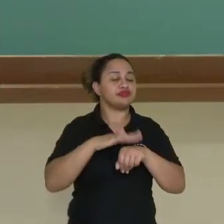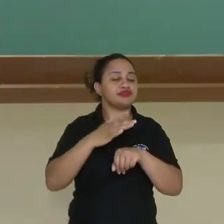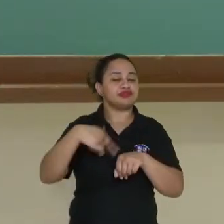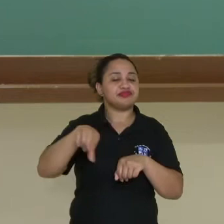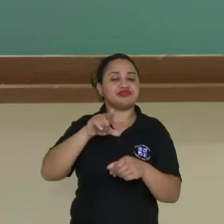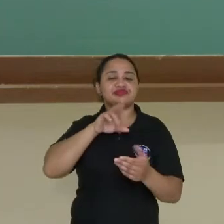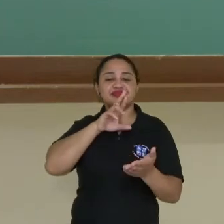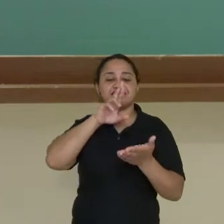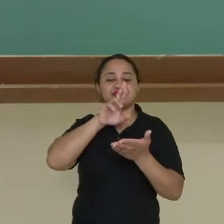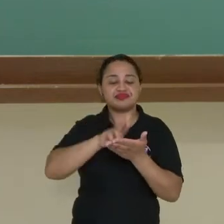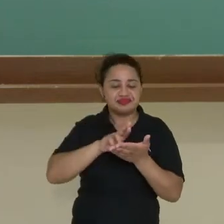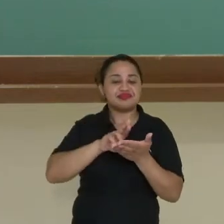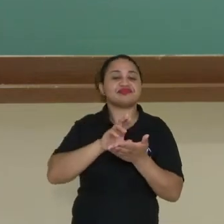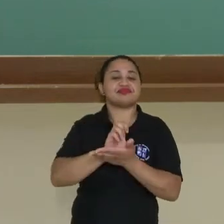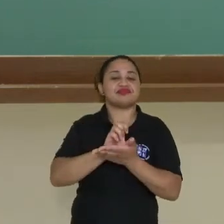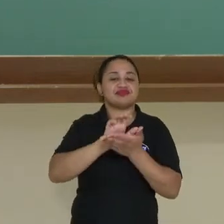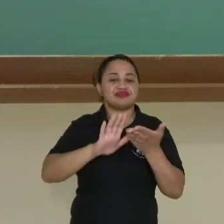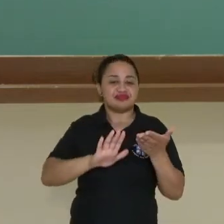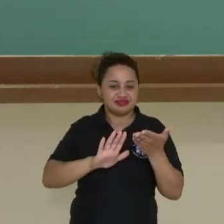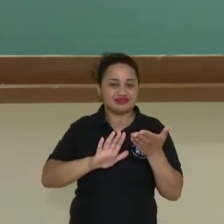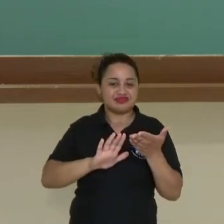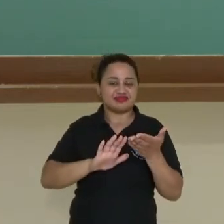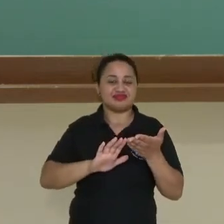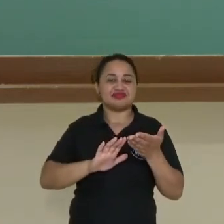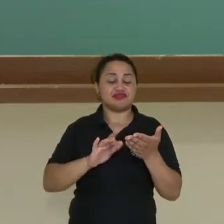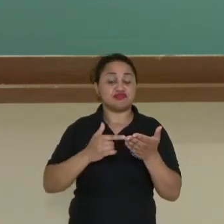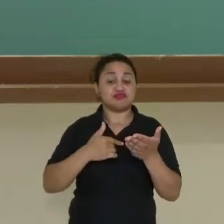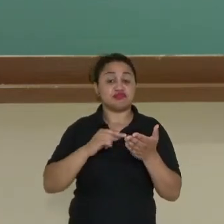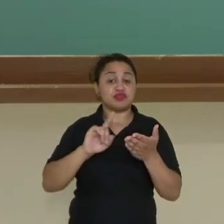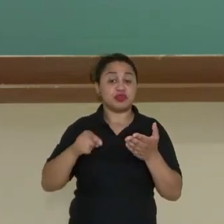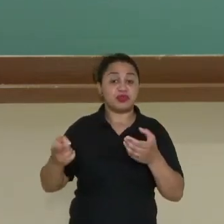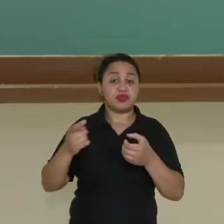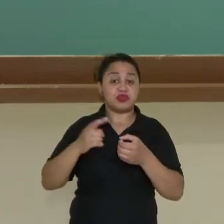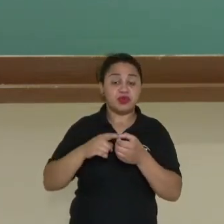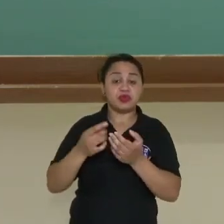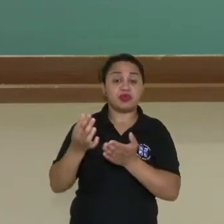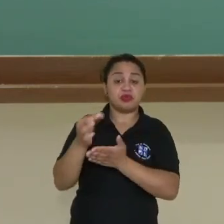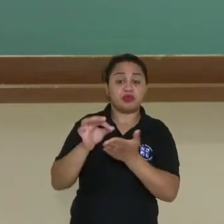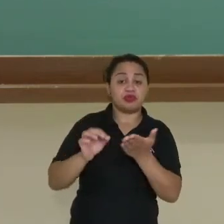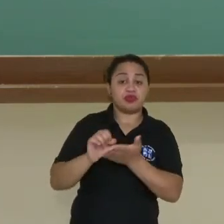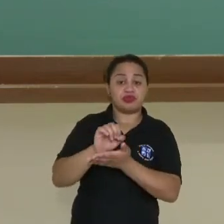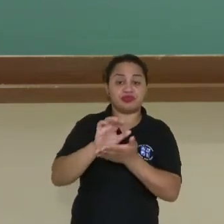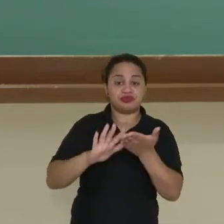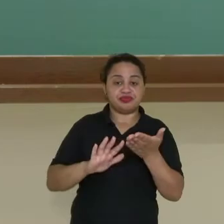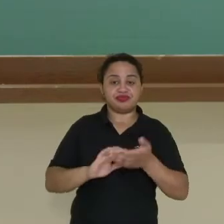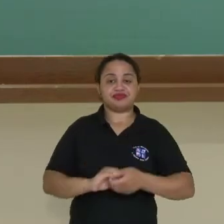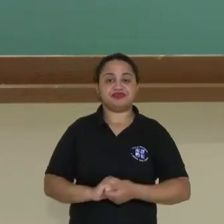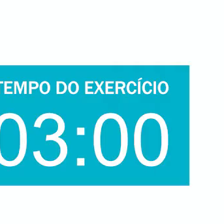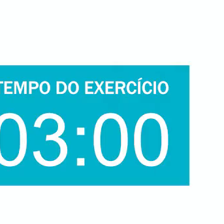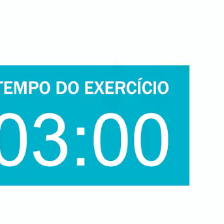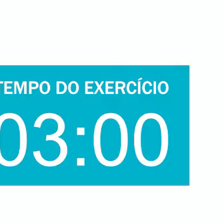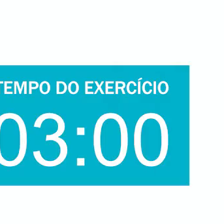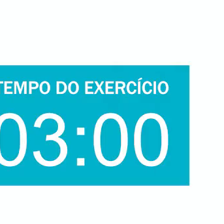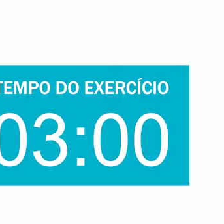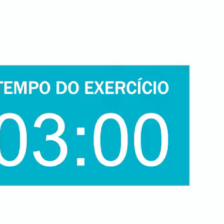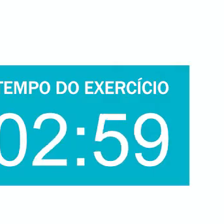para vocês analisarem o enunciado e elaborarem uma resposta para dar conta de responder a essa atividade.